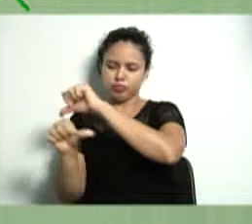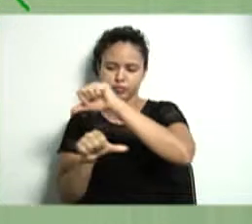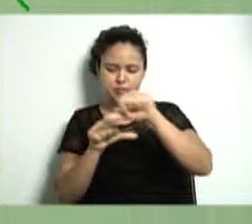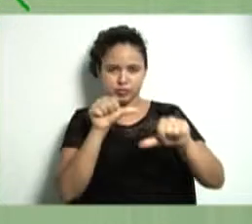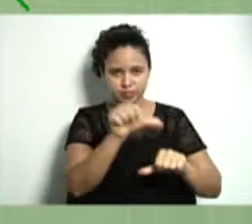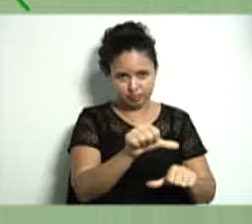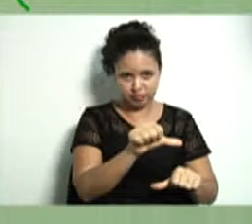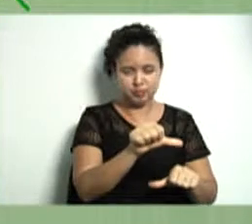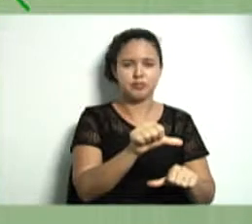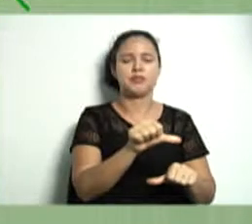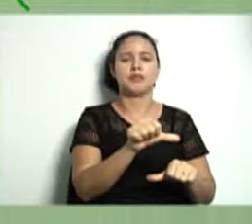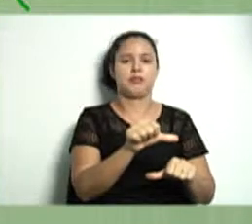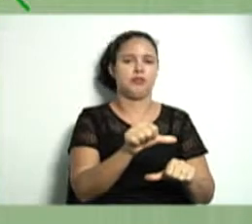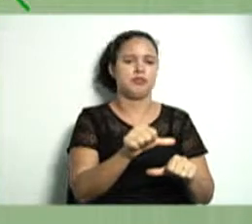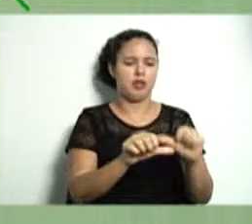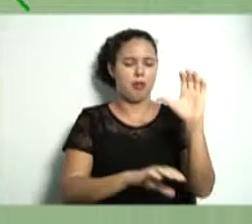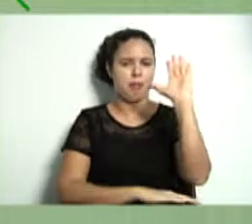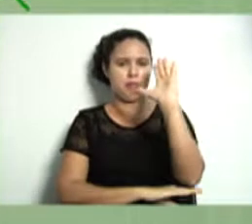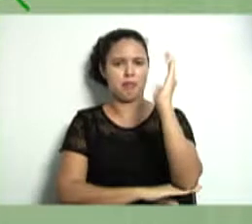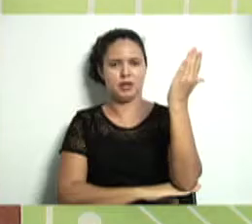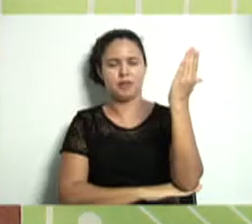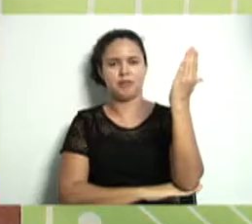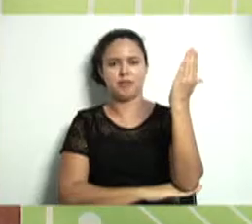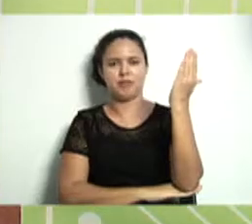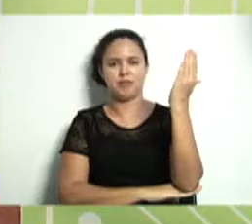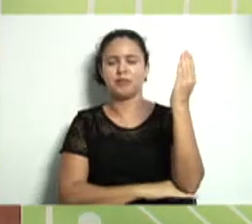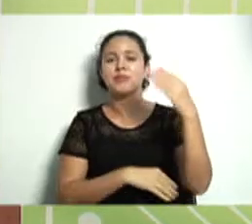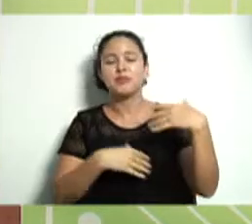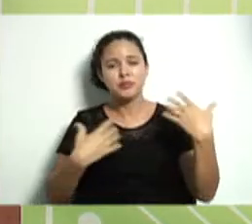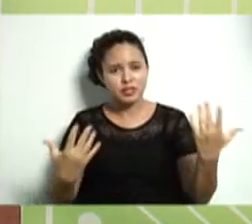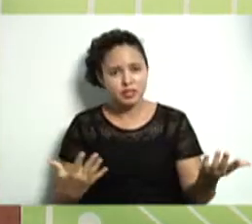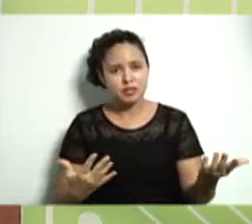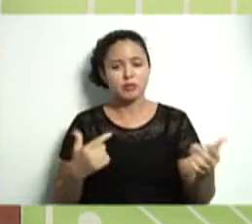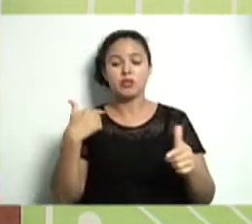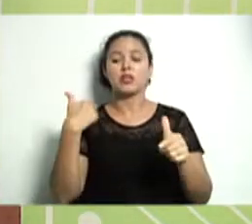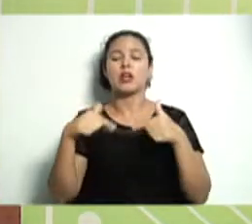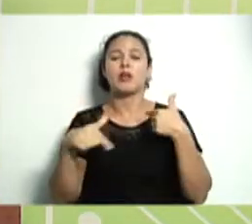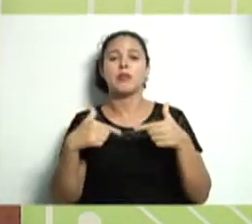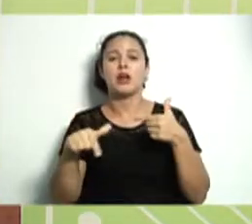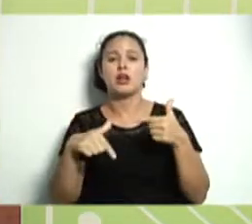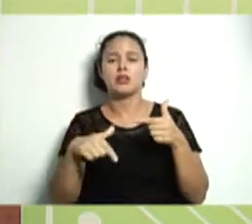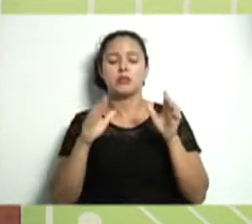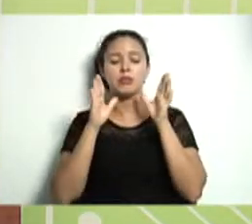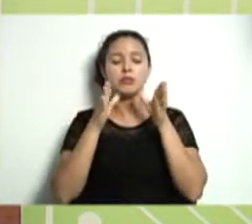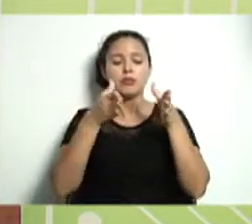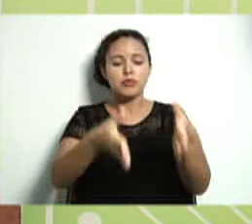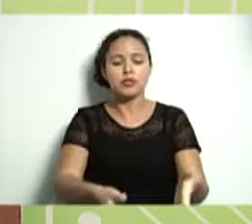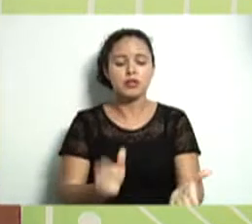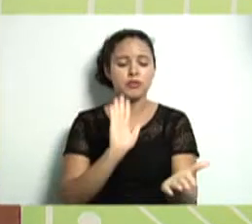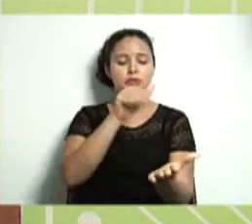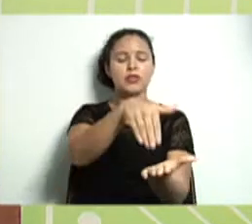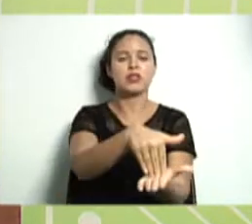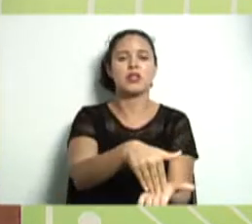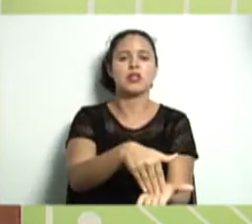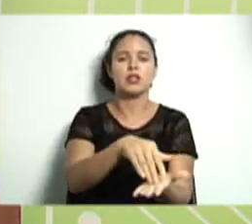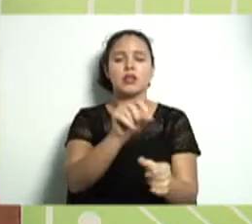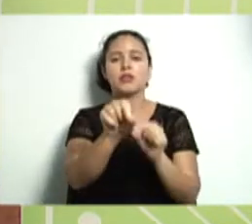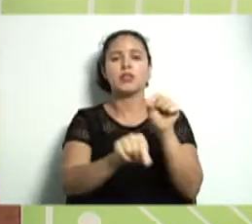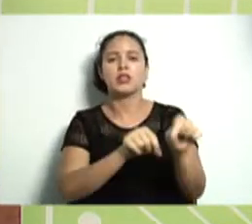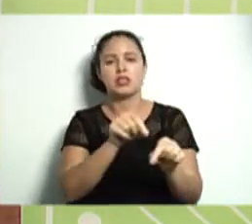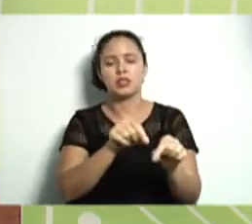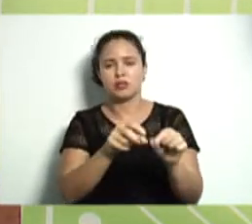a destinação, a finalidade do trabalho é o homem, né? E o homem, ao